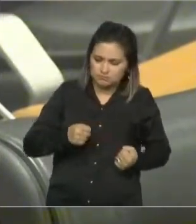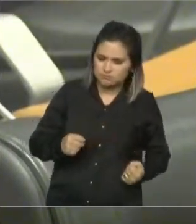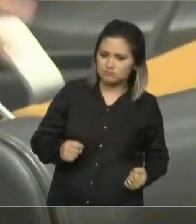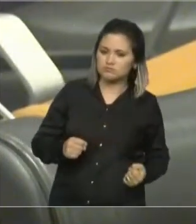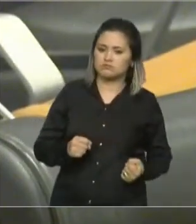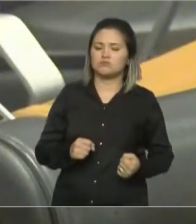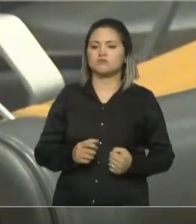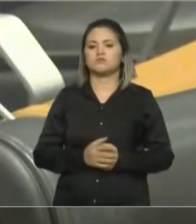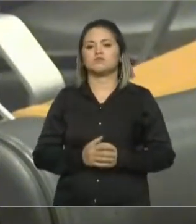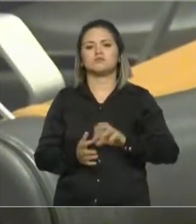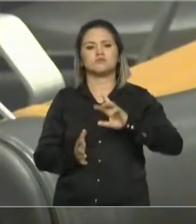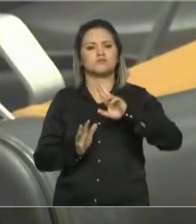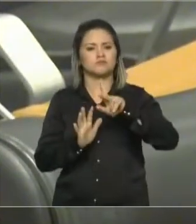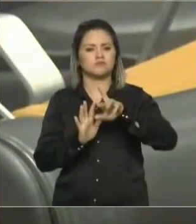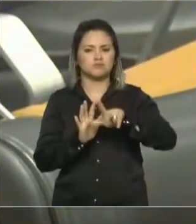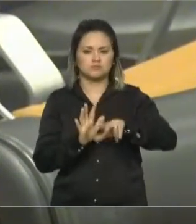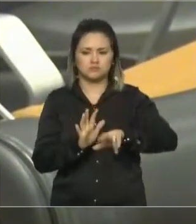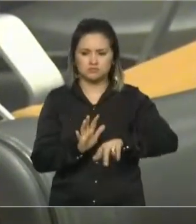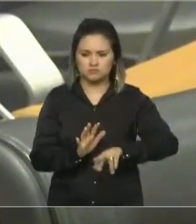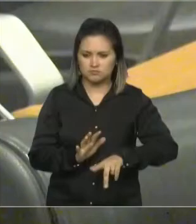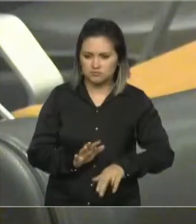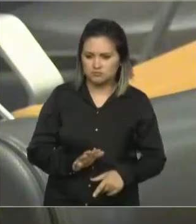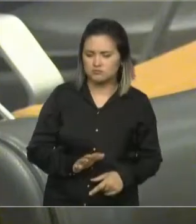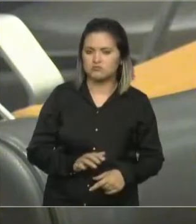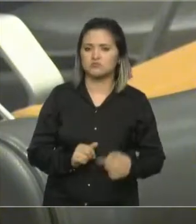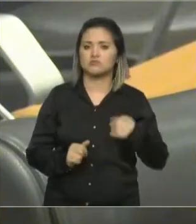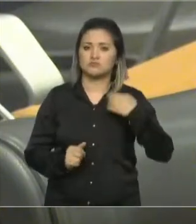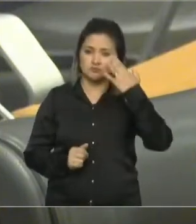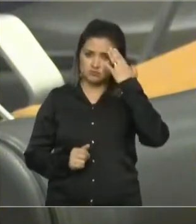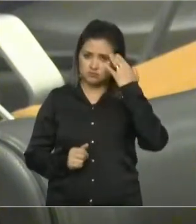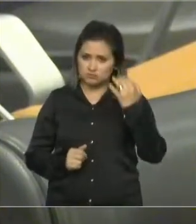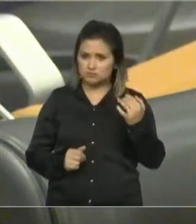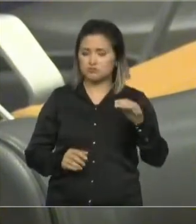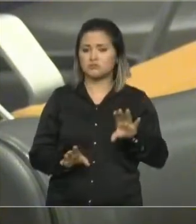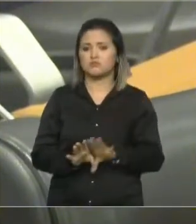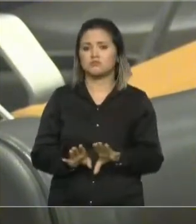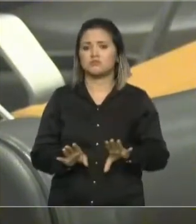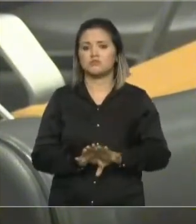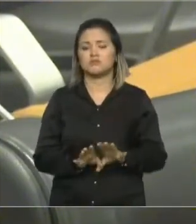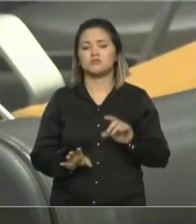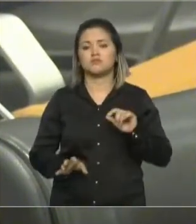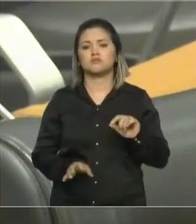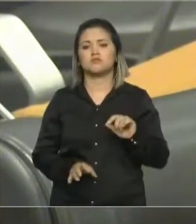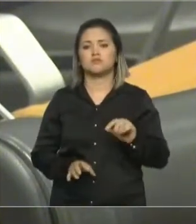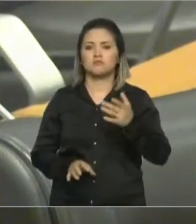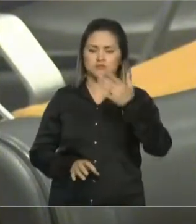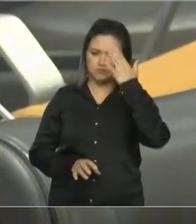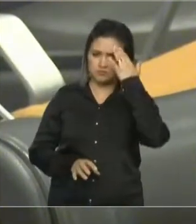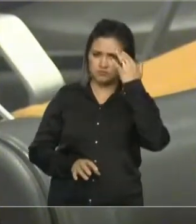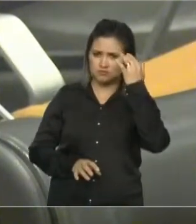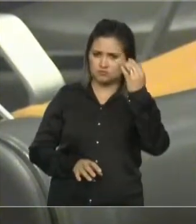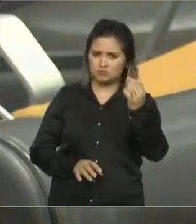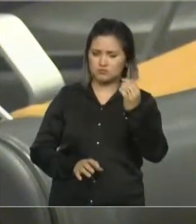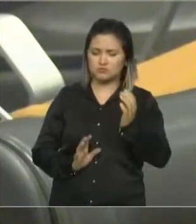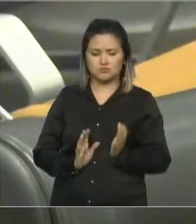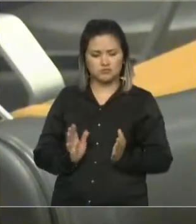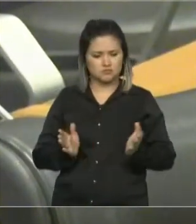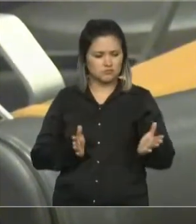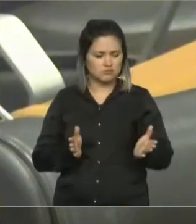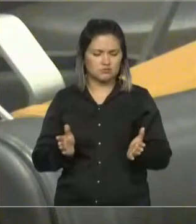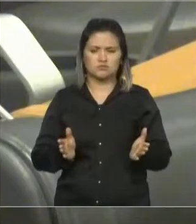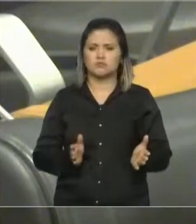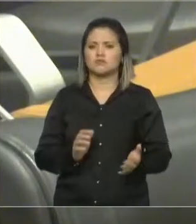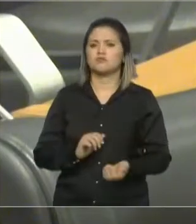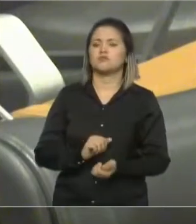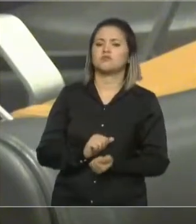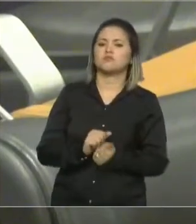tão diversa, e eu sei também que o senhor vai saber conduzir isso e melhorar ainda mais